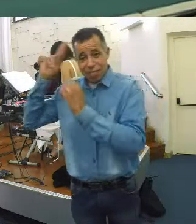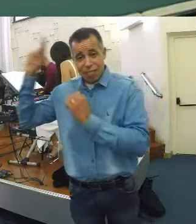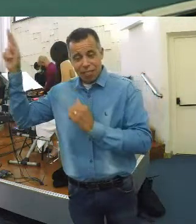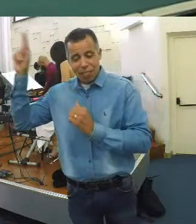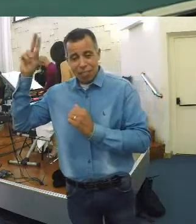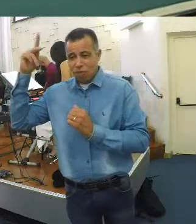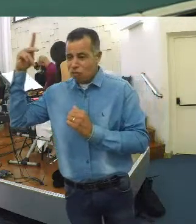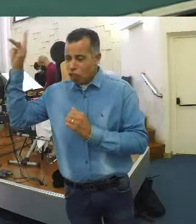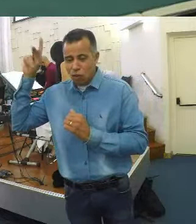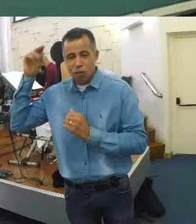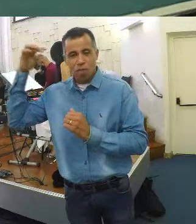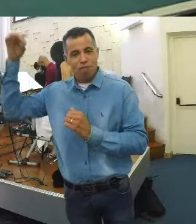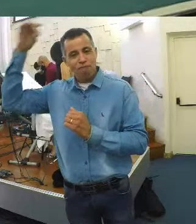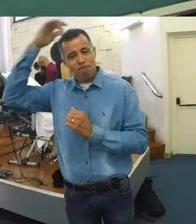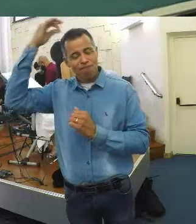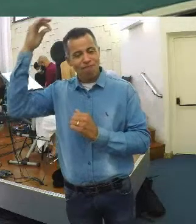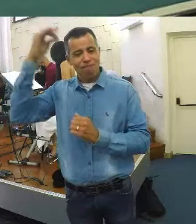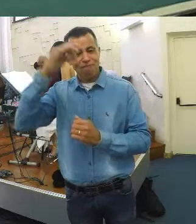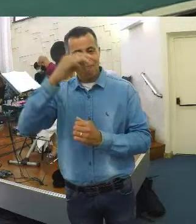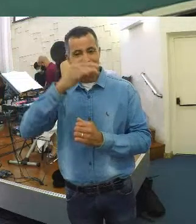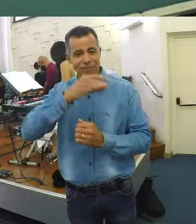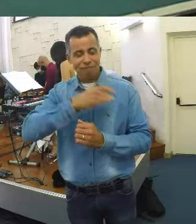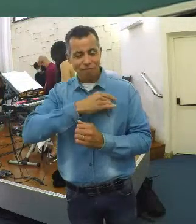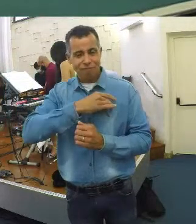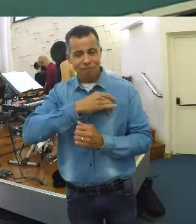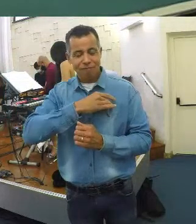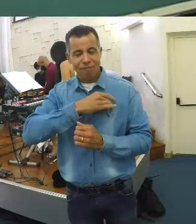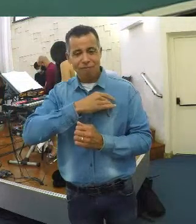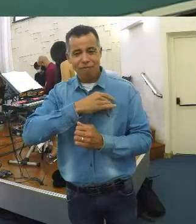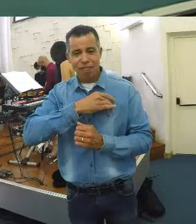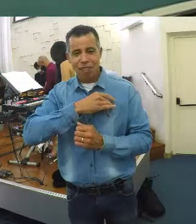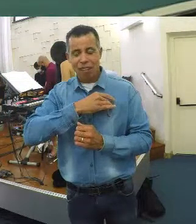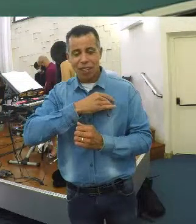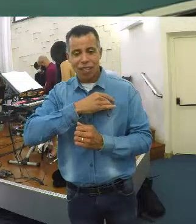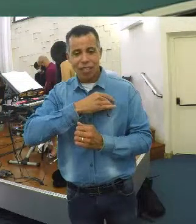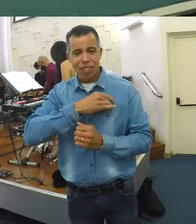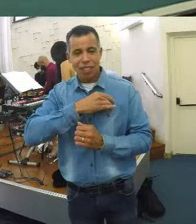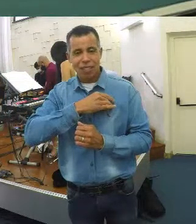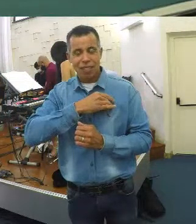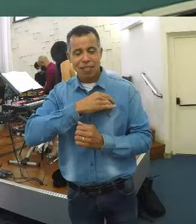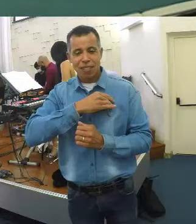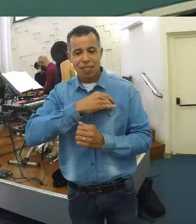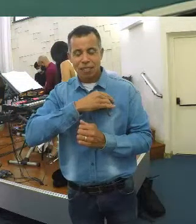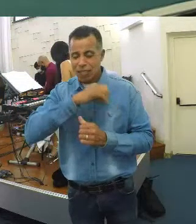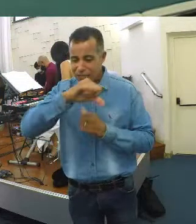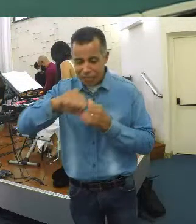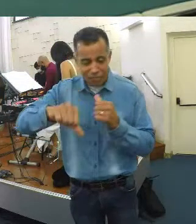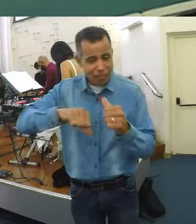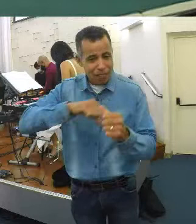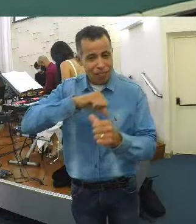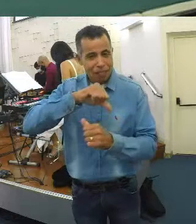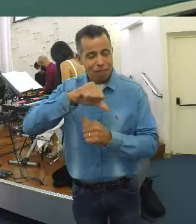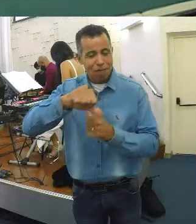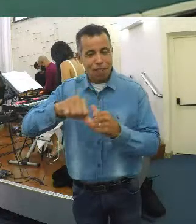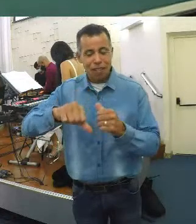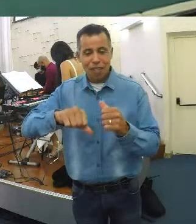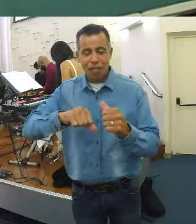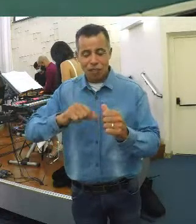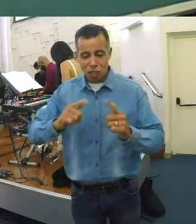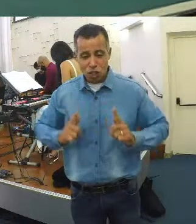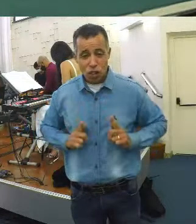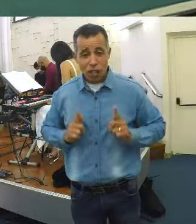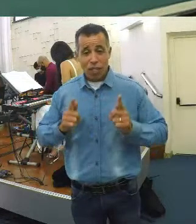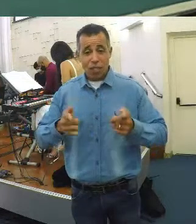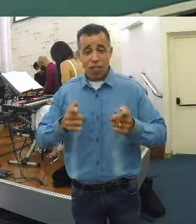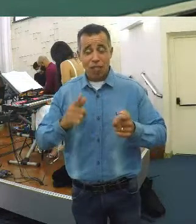Santo Espírito, Teu Espírito que é o penhor da nossa redenção, da nossa herança, pelo